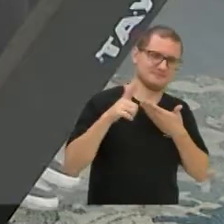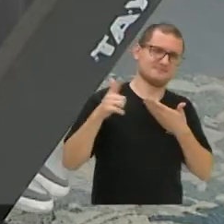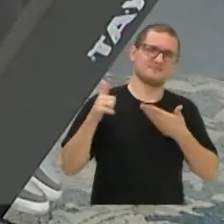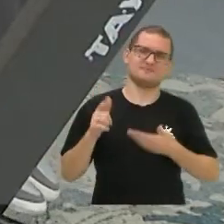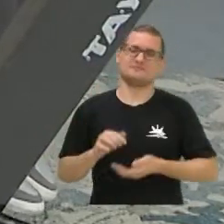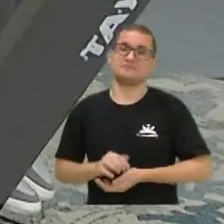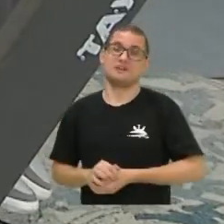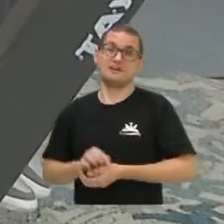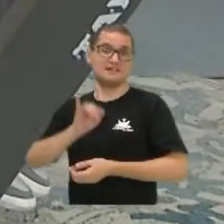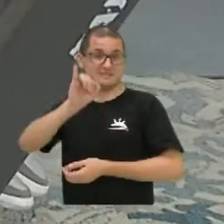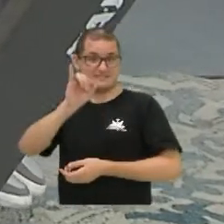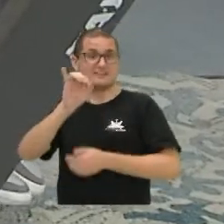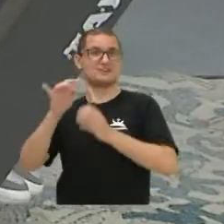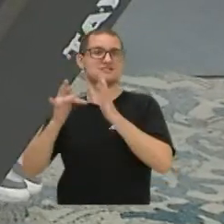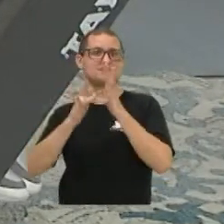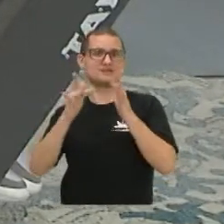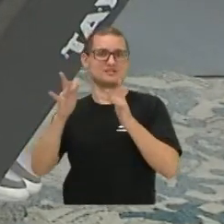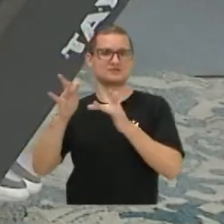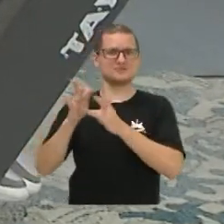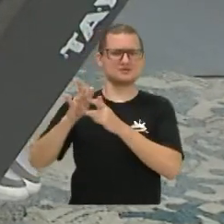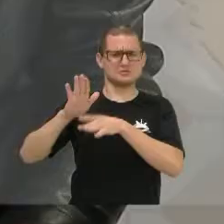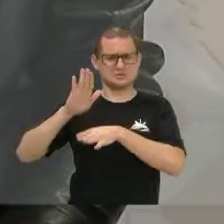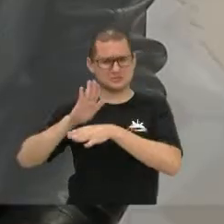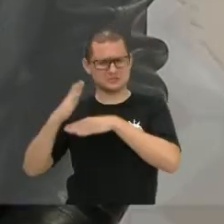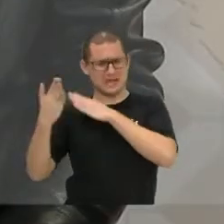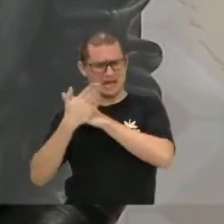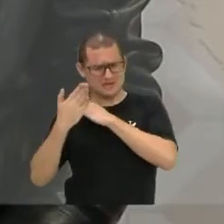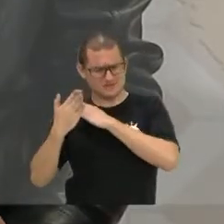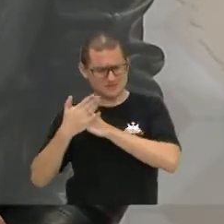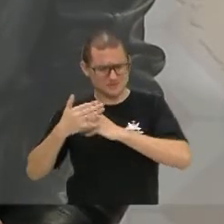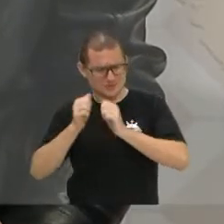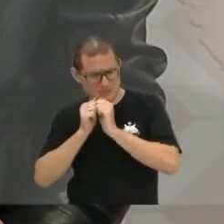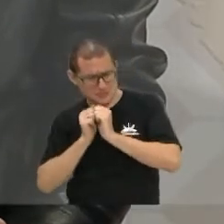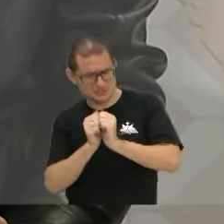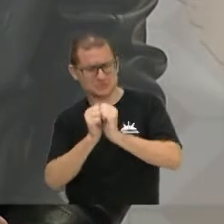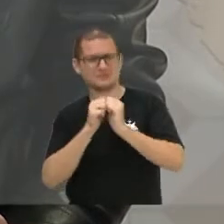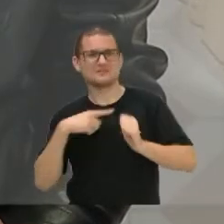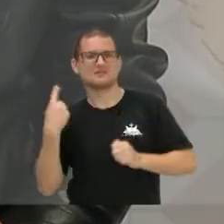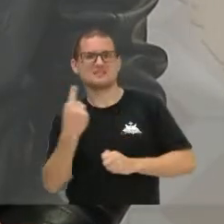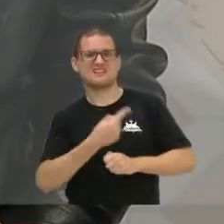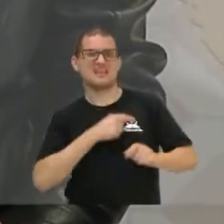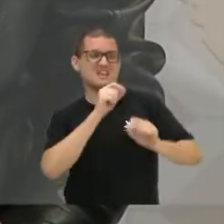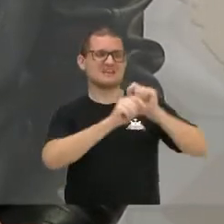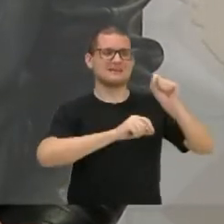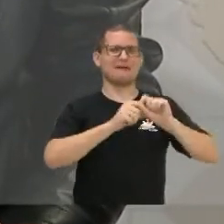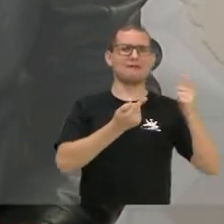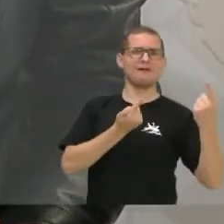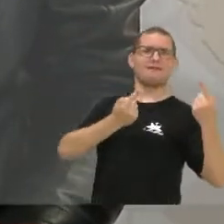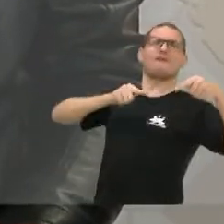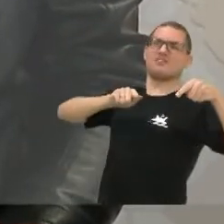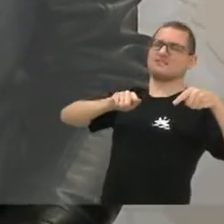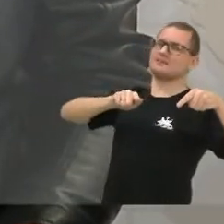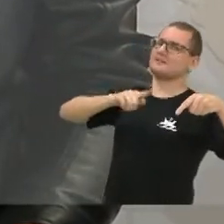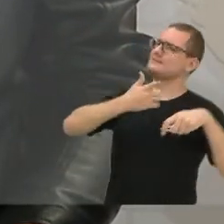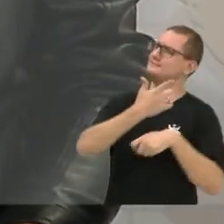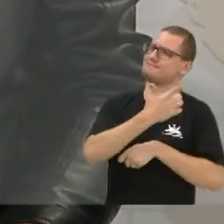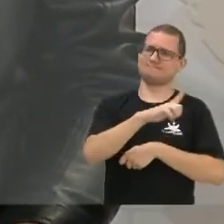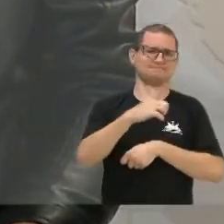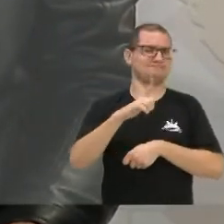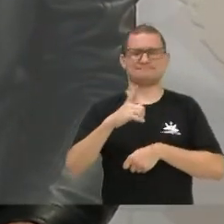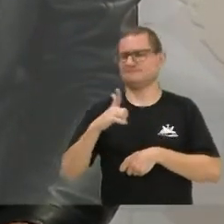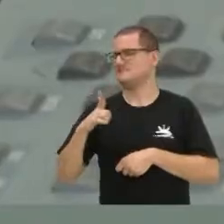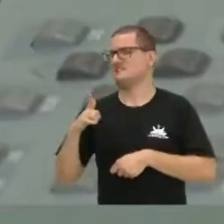se ele é por nós quem será contra nós